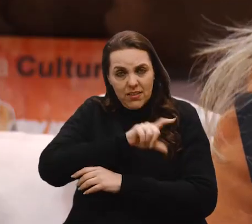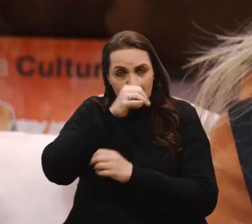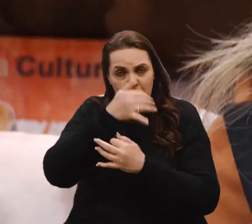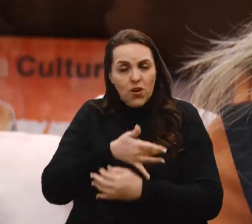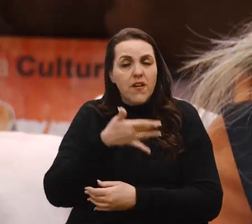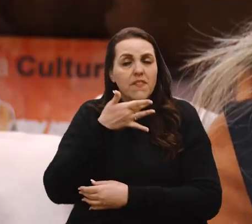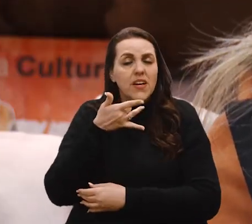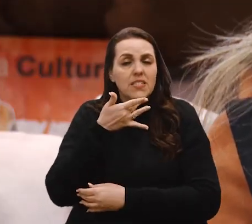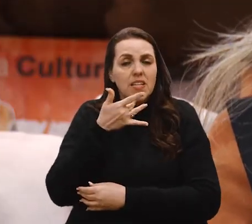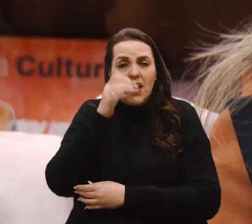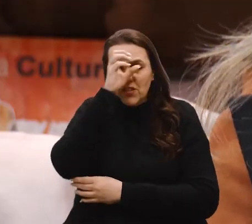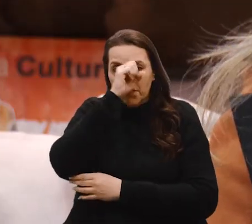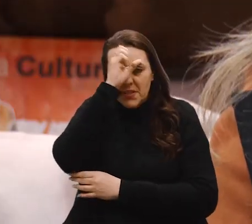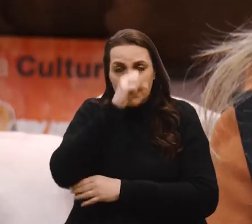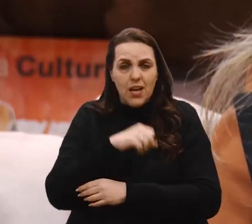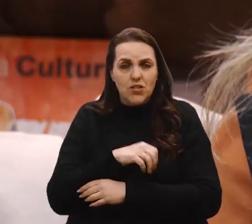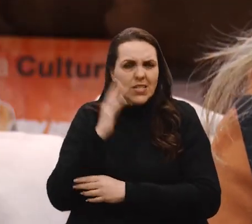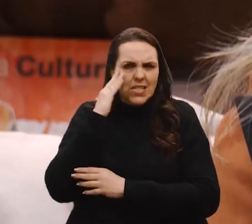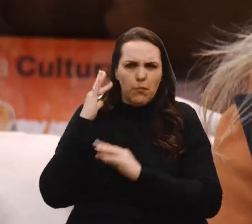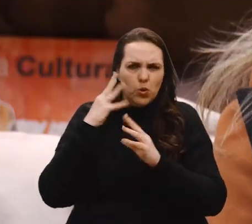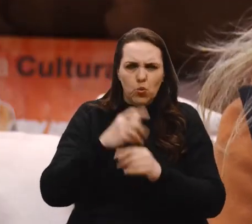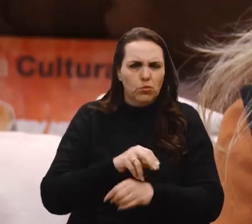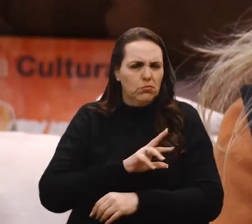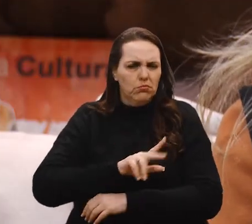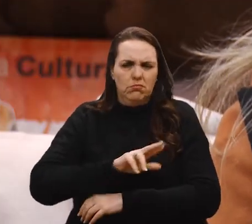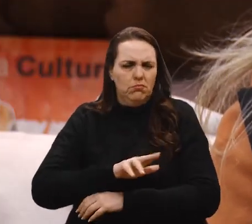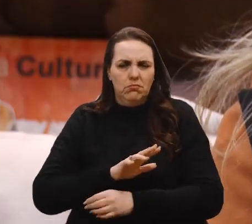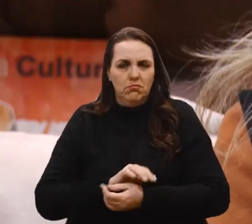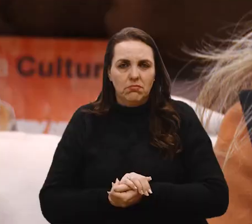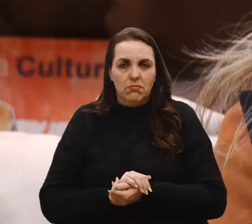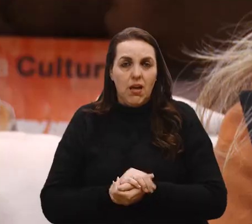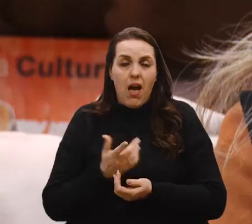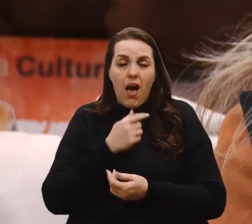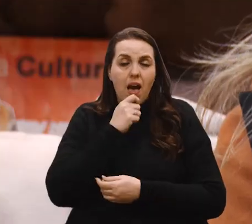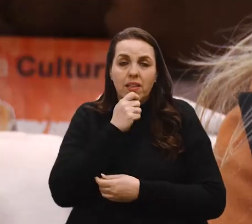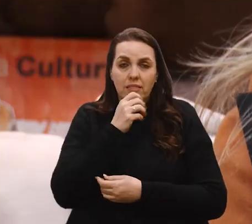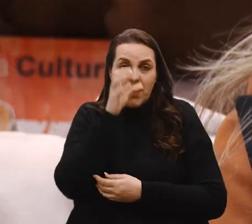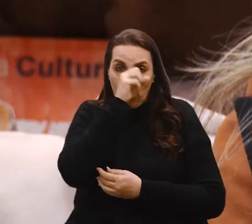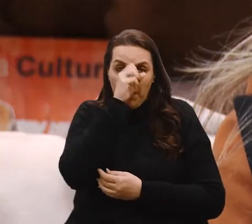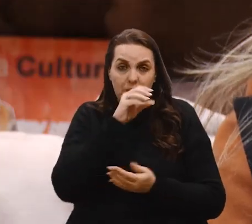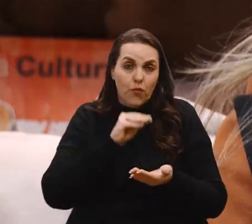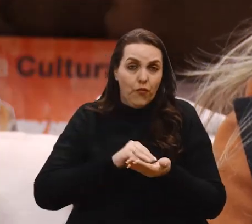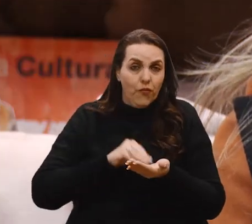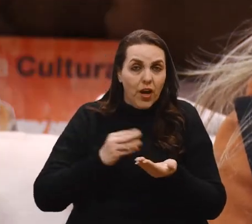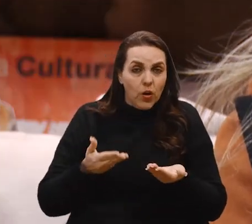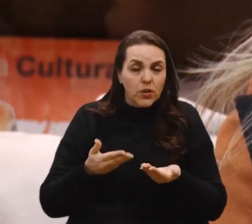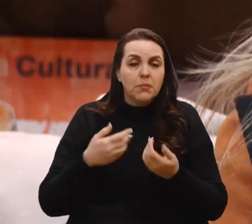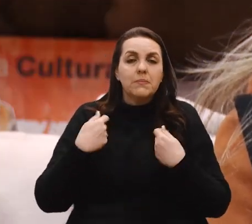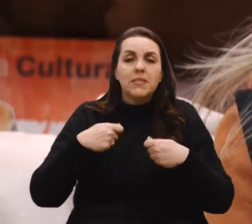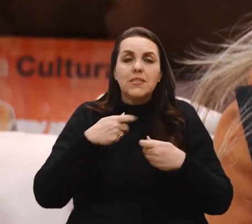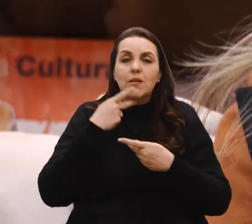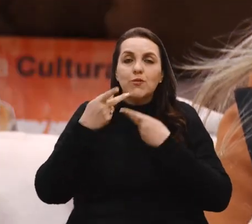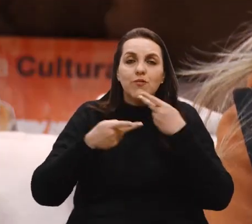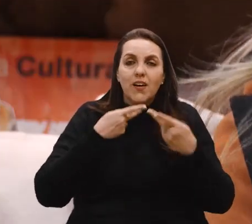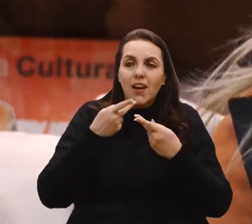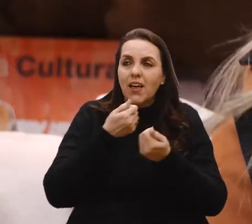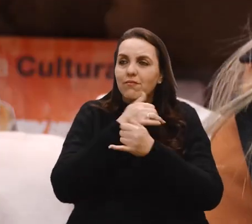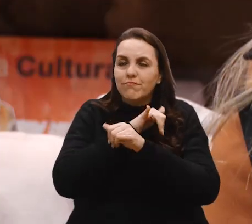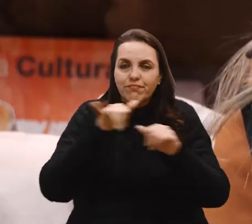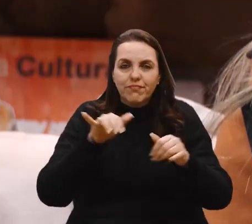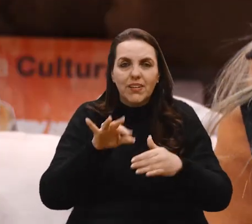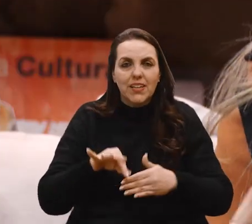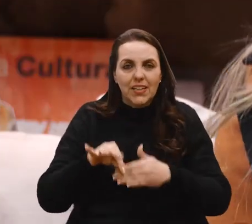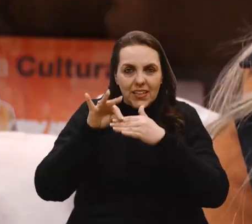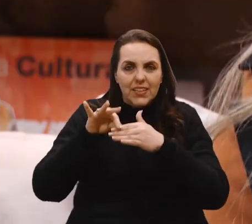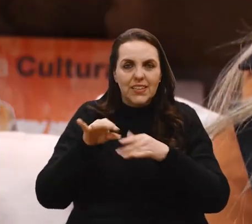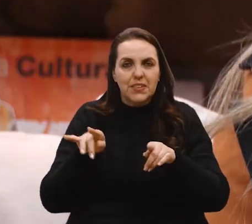não sabe tudo, né? Tem coisas que não domina, mas a gente precisa sim falar sobre isso, a gente precisa de liderança,